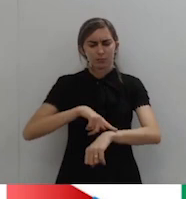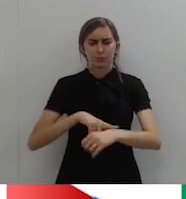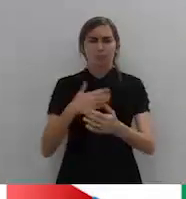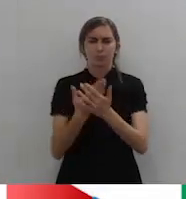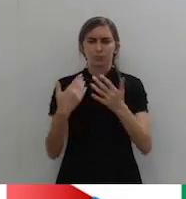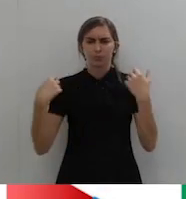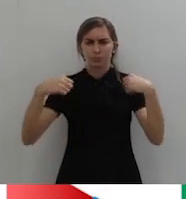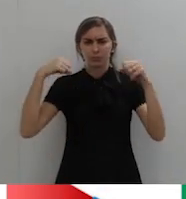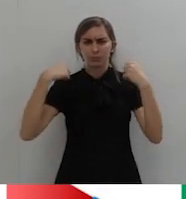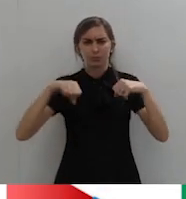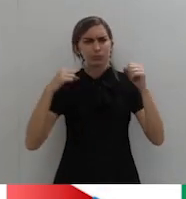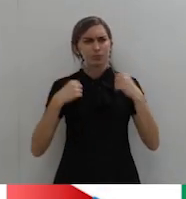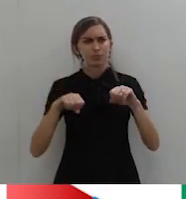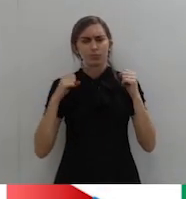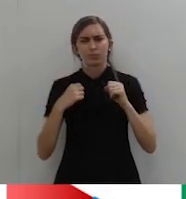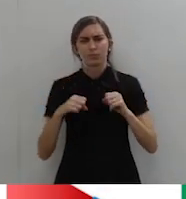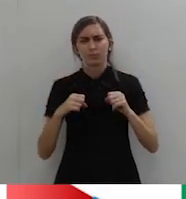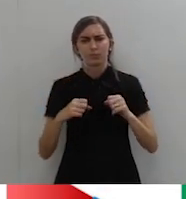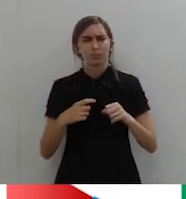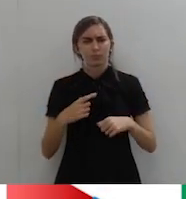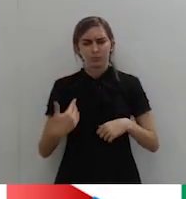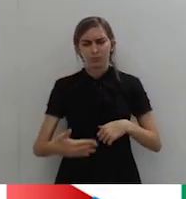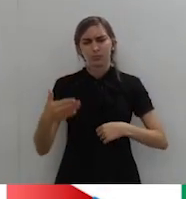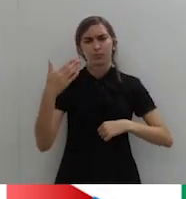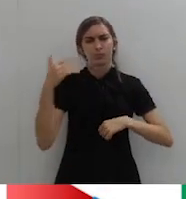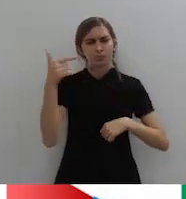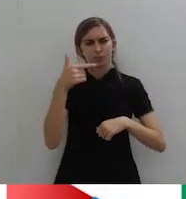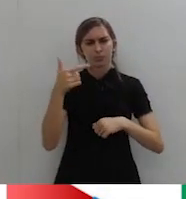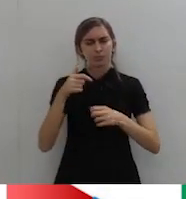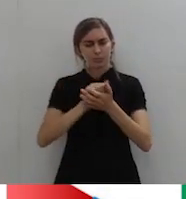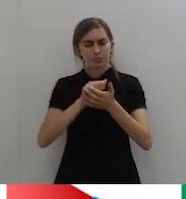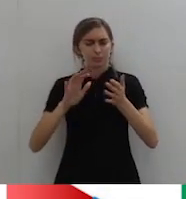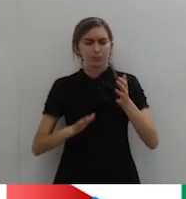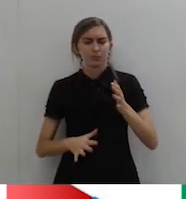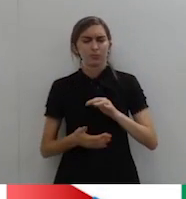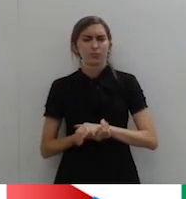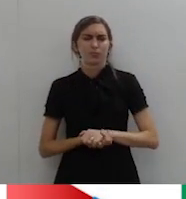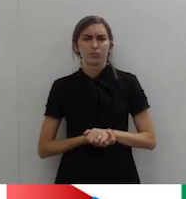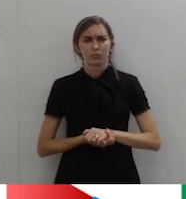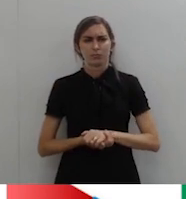de educação física, tá? Vamos lá para fazer a segunda atividade.